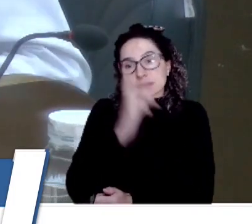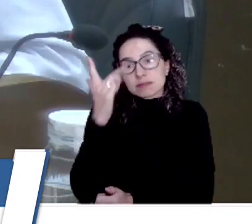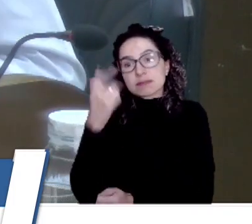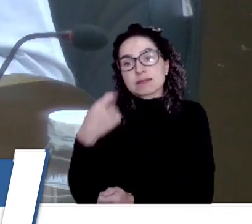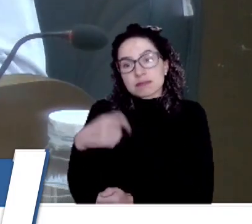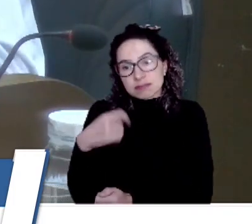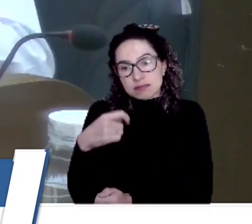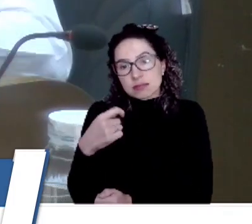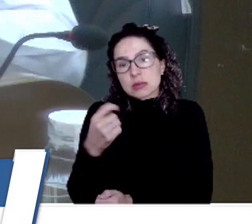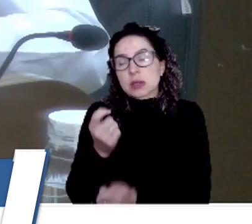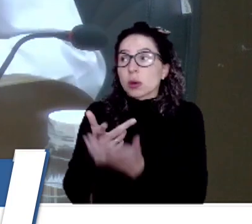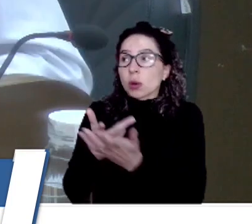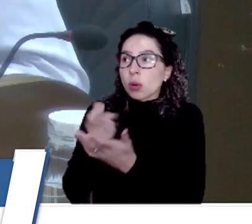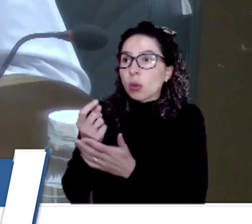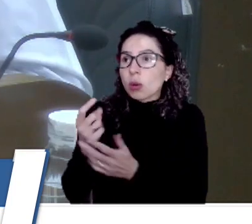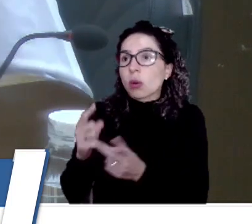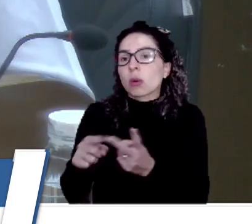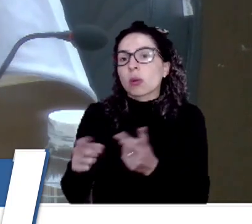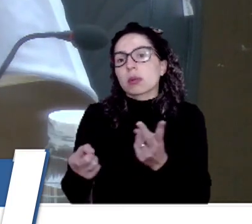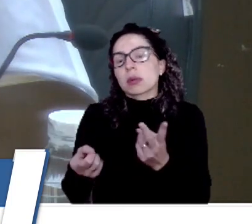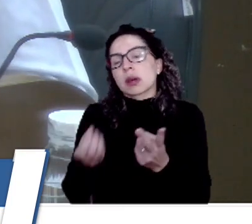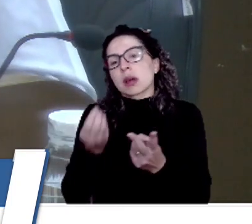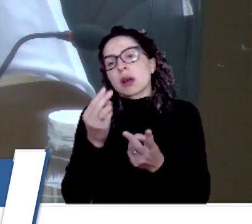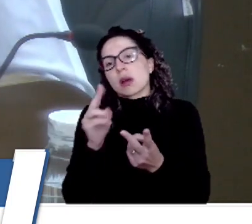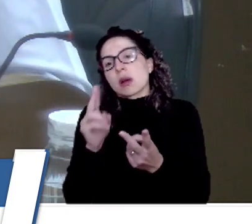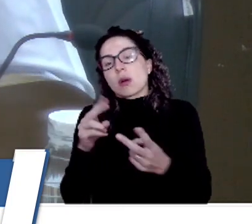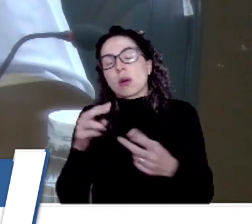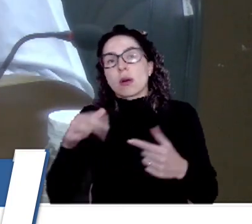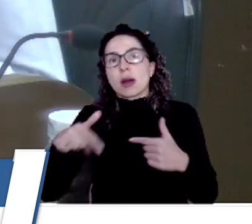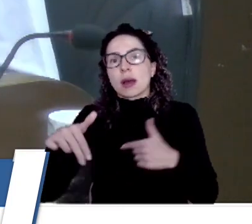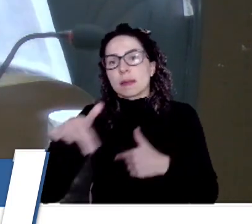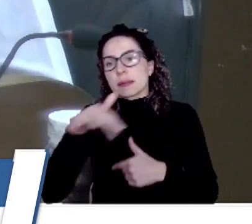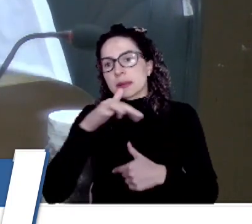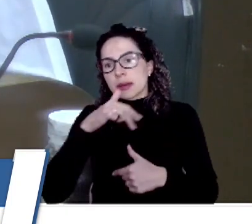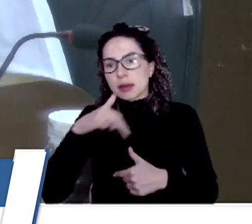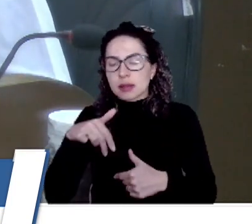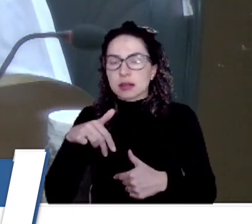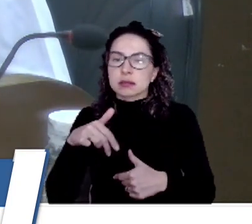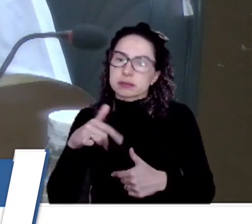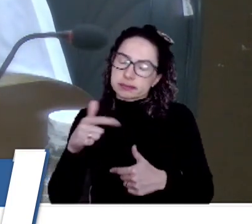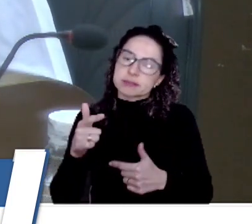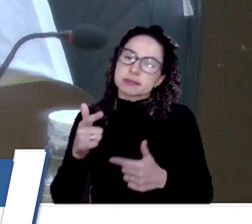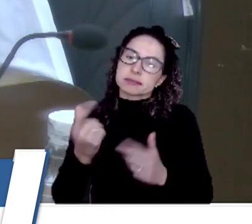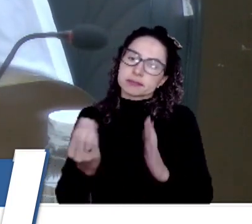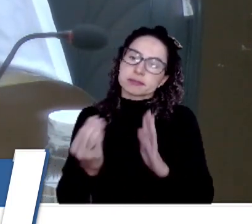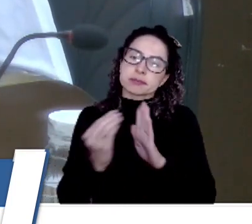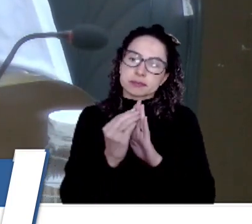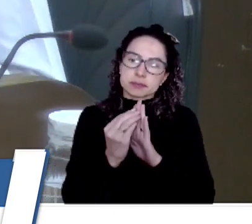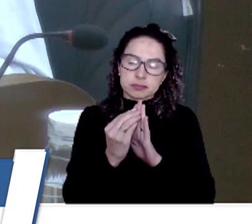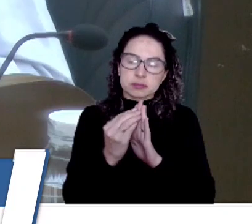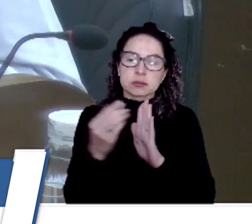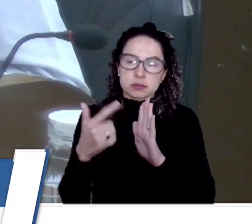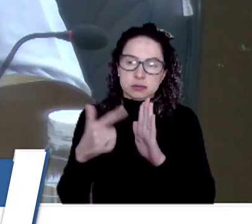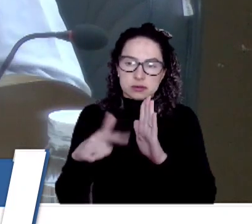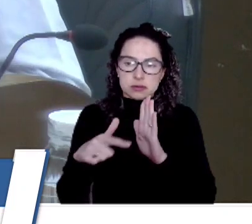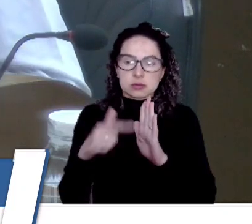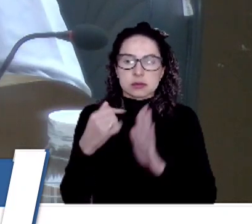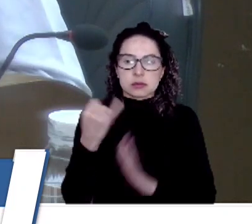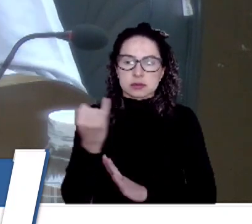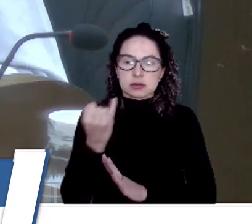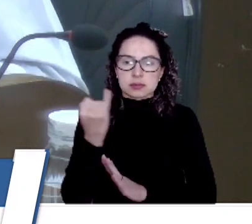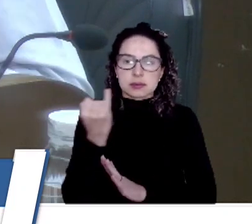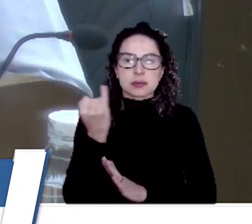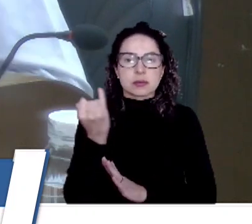sua compra, quem precisa fazer a tua caminhada. Então, fica aí uma observação que